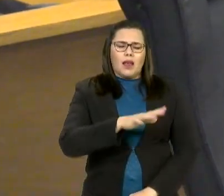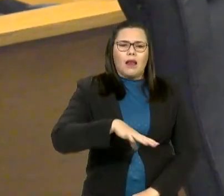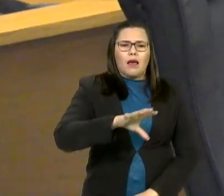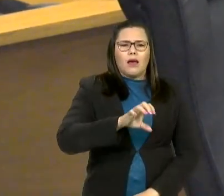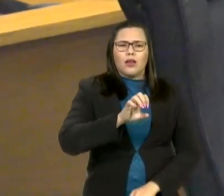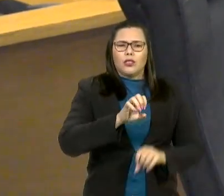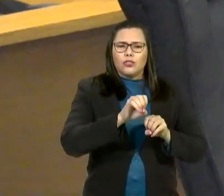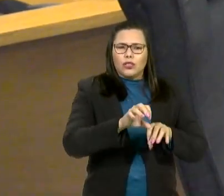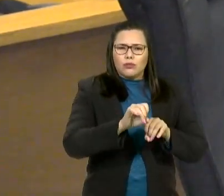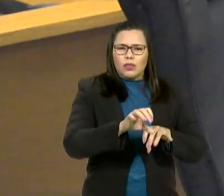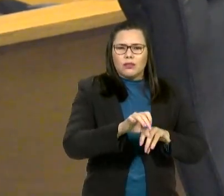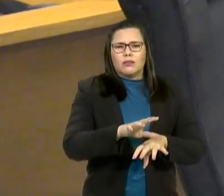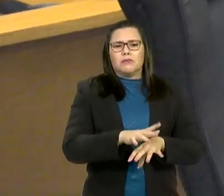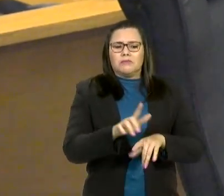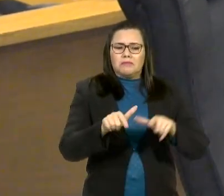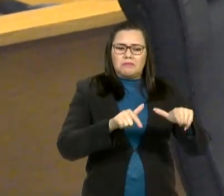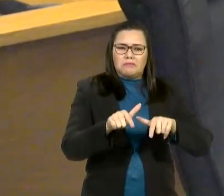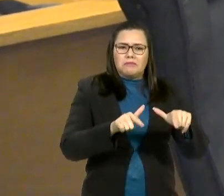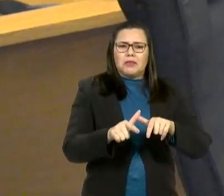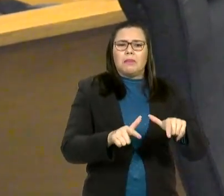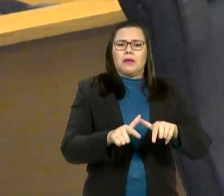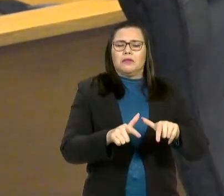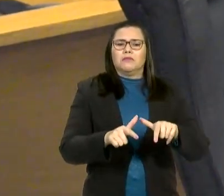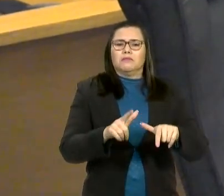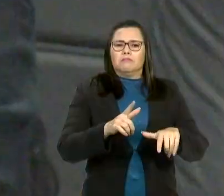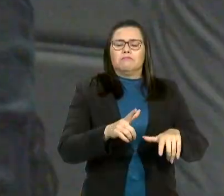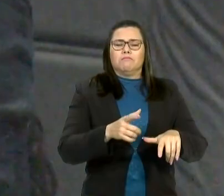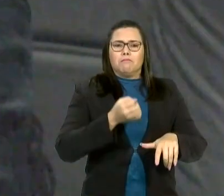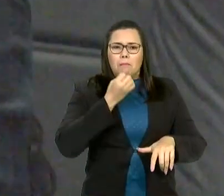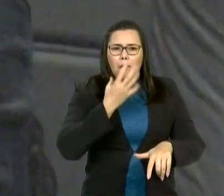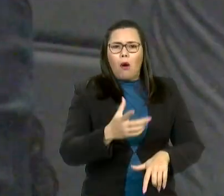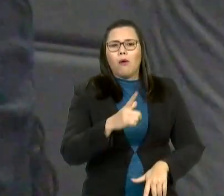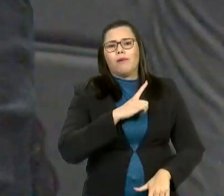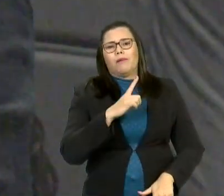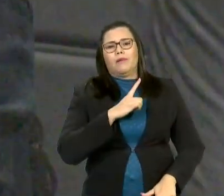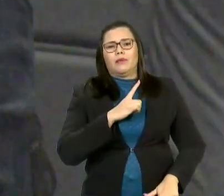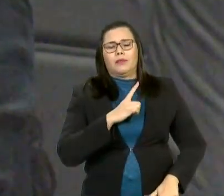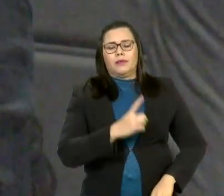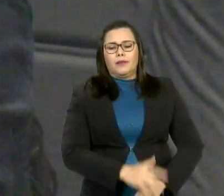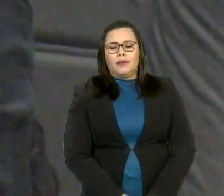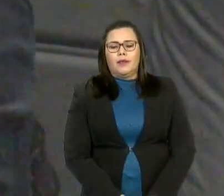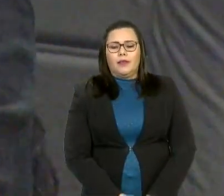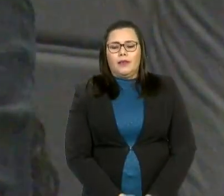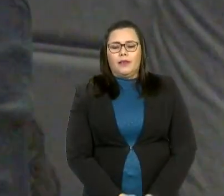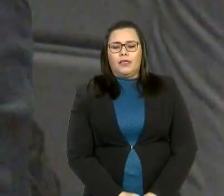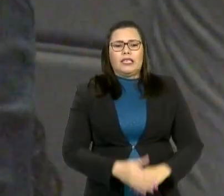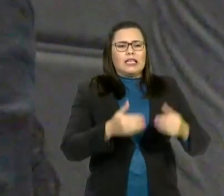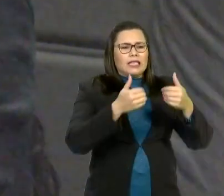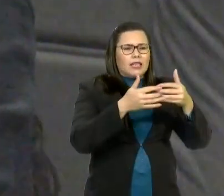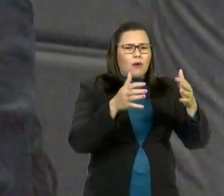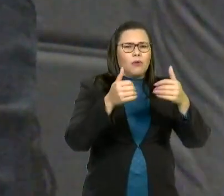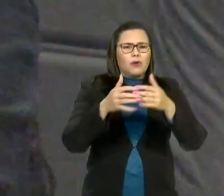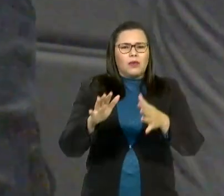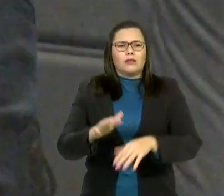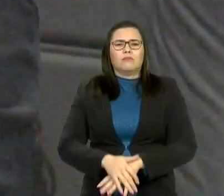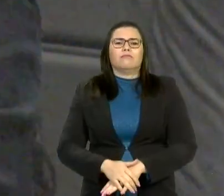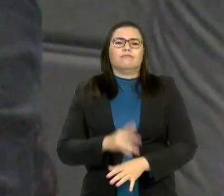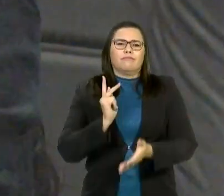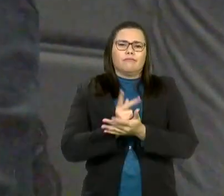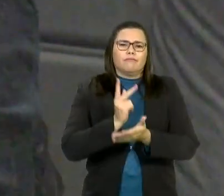cidade e inaugurando, eu posso até dizer que de semestre em